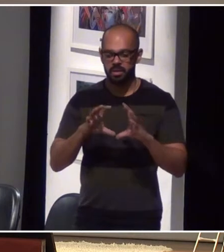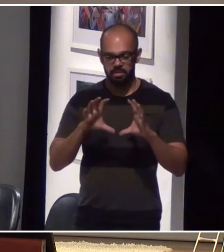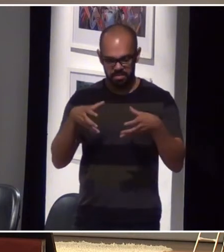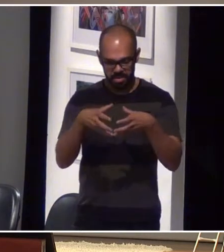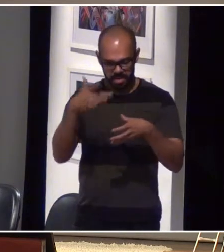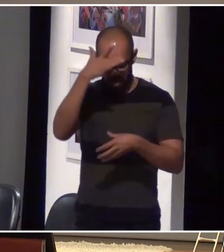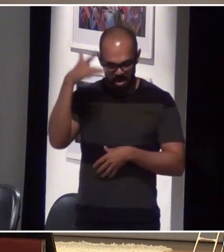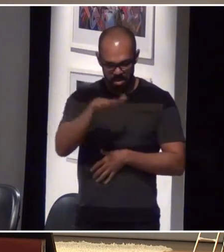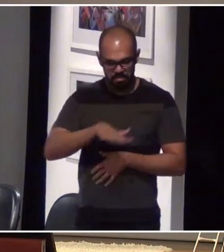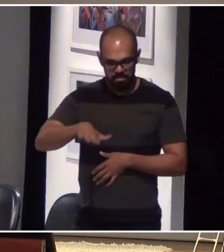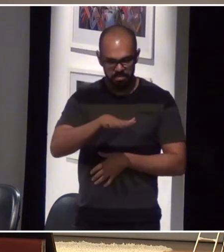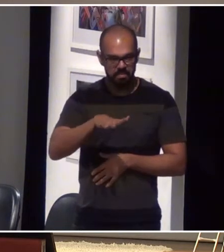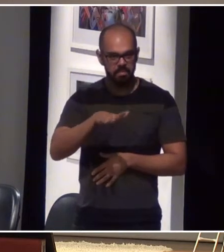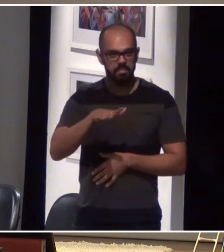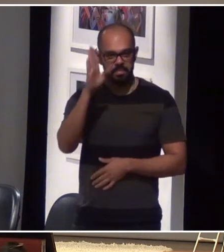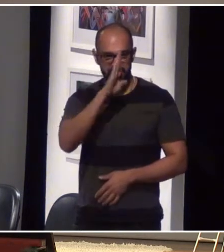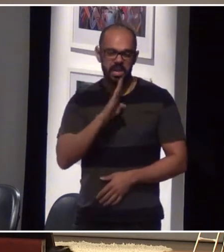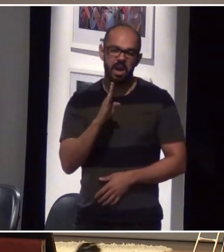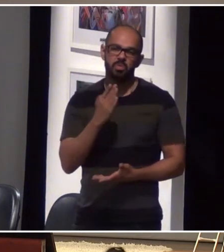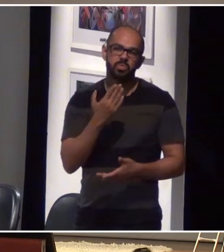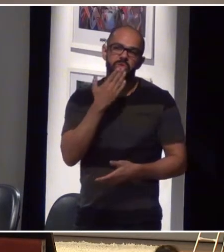a população brasileira estimada com algum tipo de